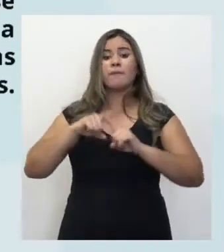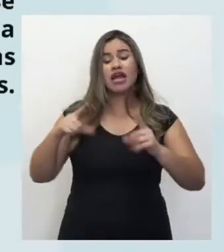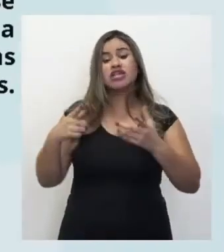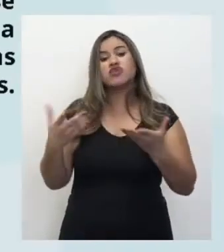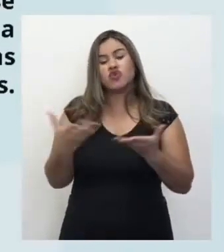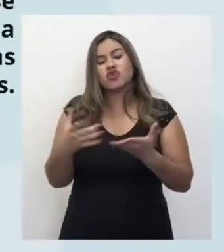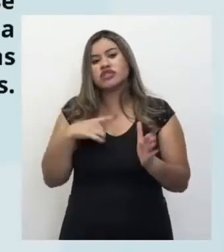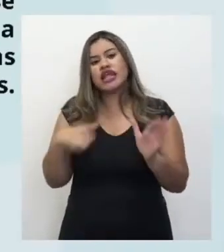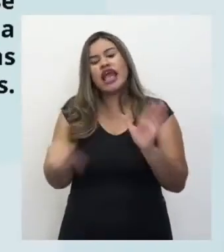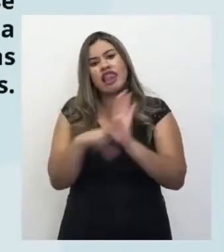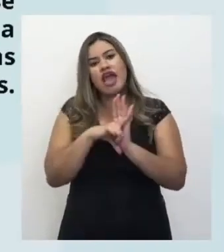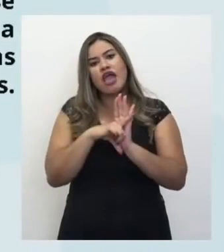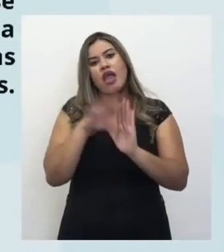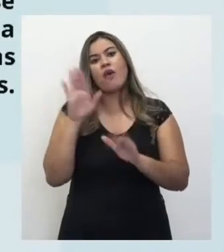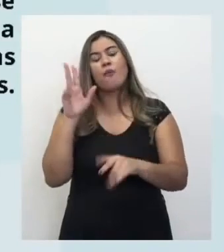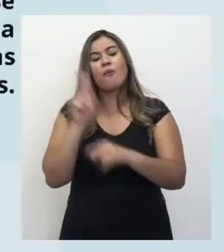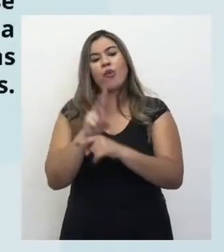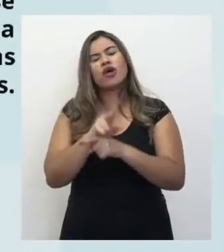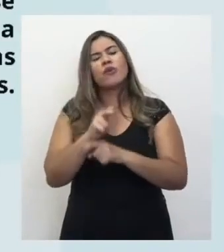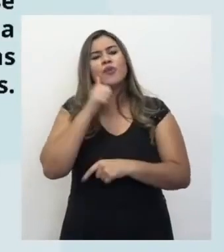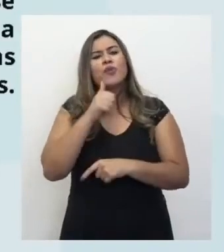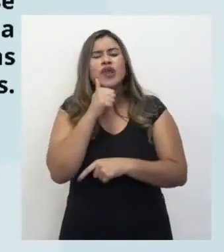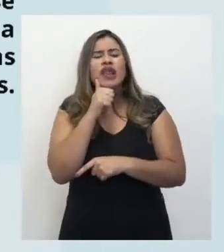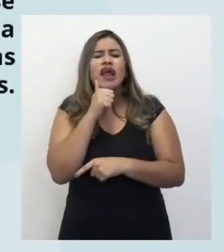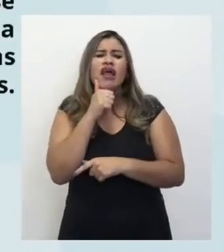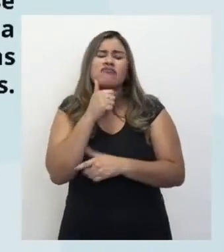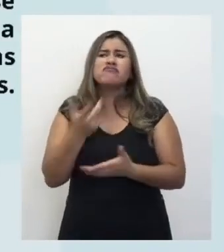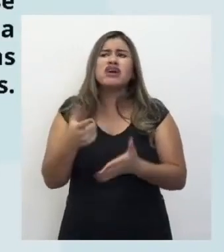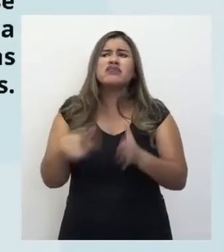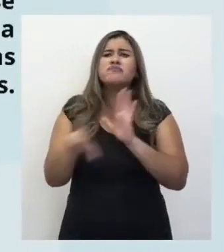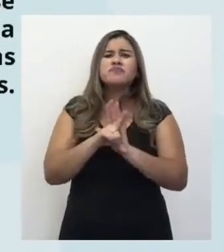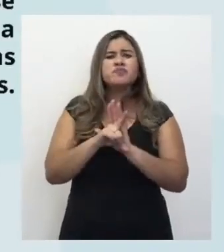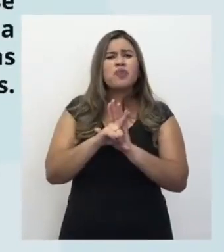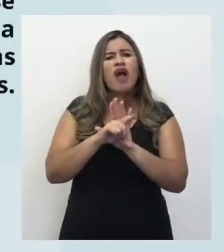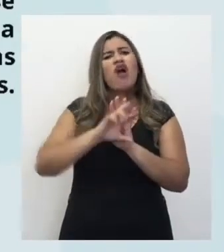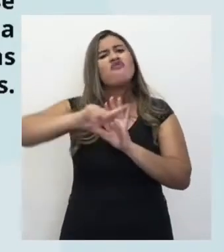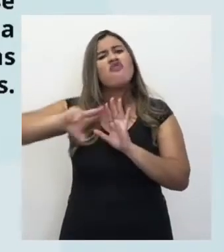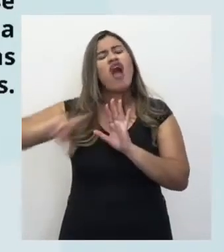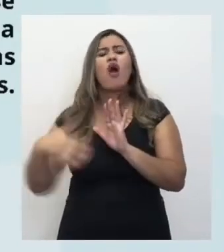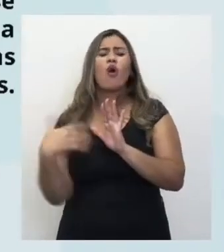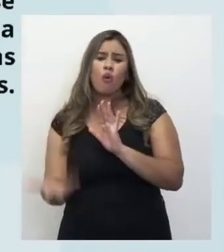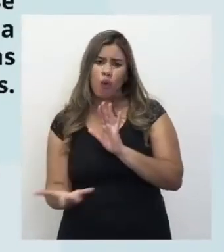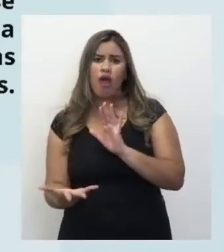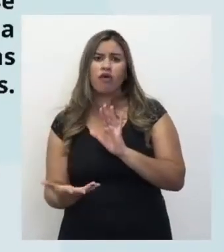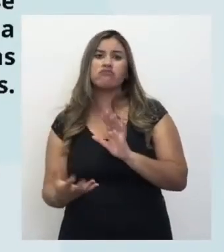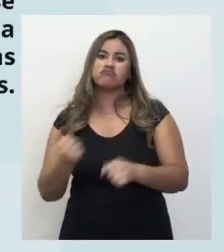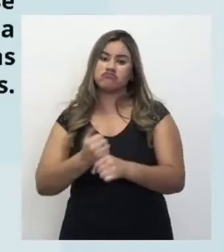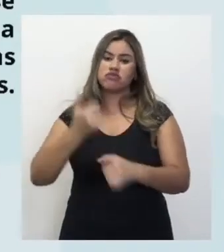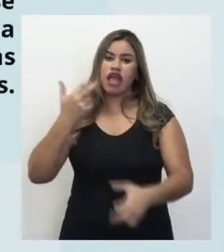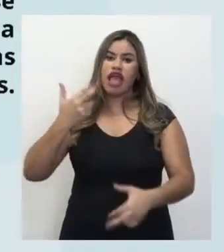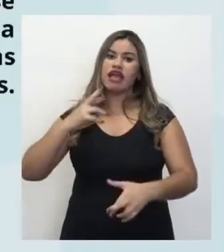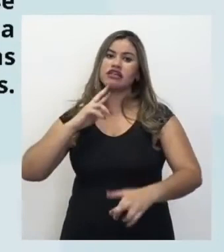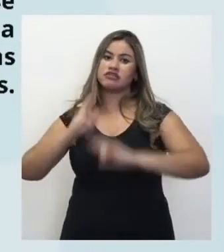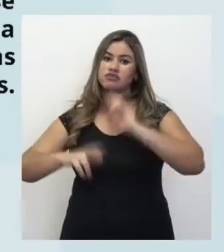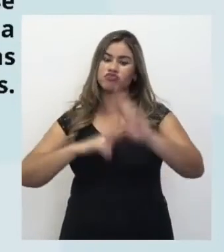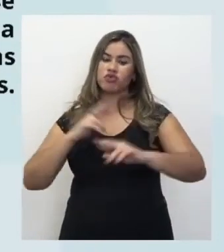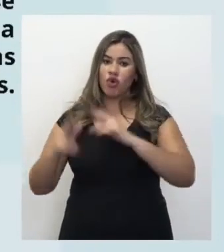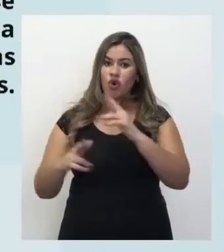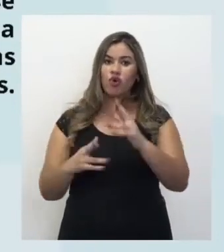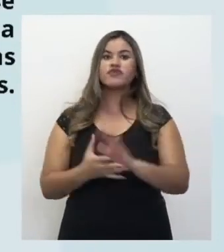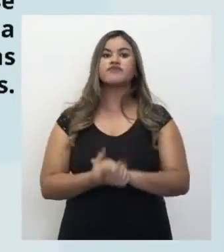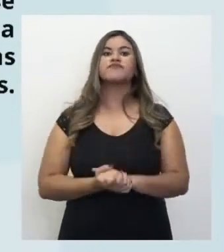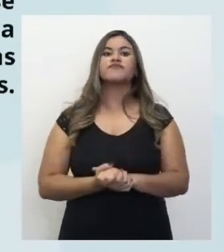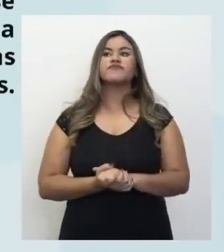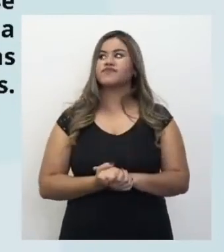legais de proteção às mulheres. Quais seriam esses mecanismos? Respondam no chat e conversem com os professores, escrevam no caderno de